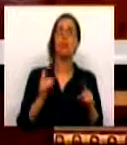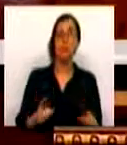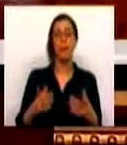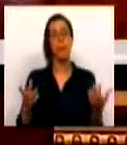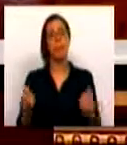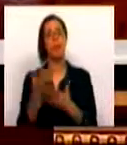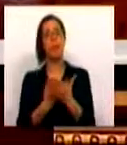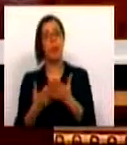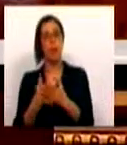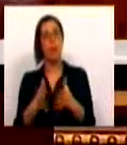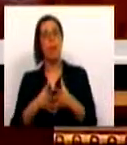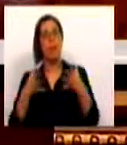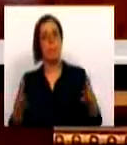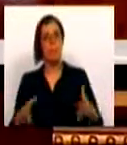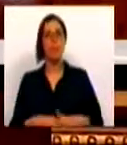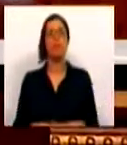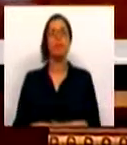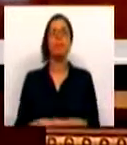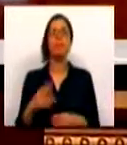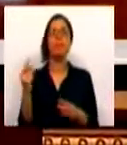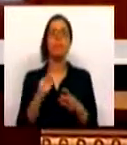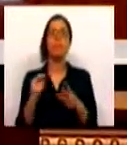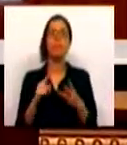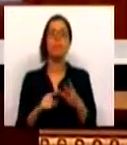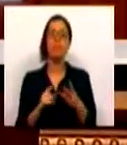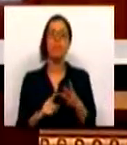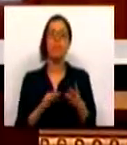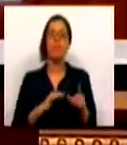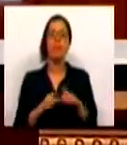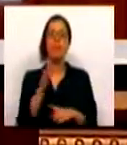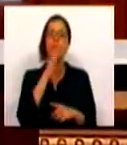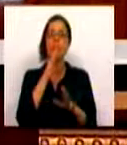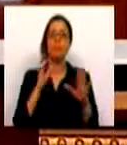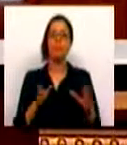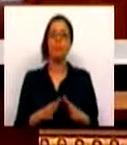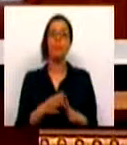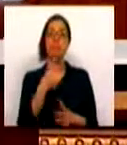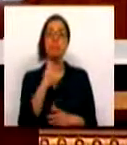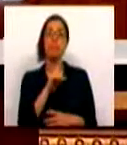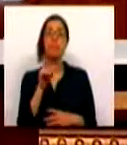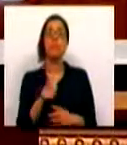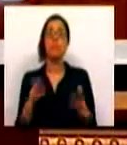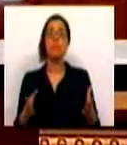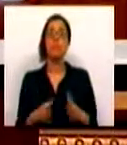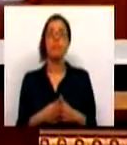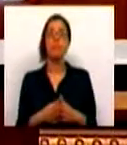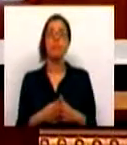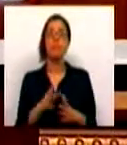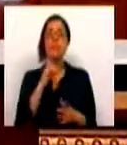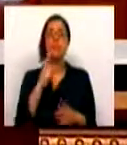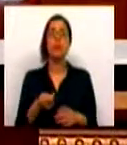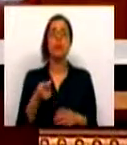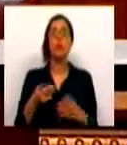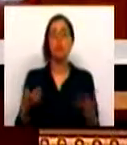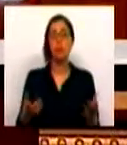a economia cresceu. Em terceiro lugar, o Sr. Deputado pergunta sobre os seguros de